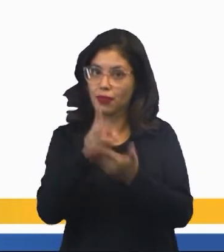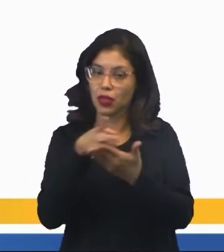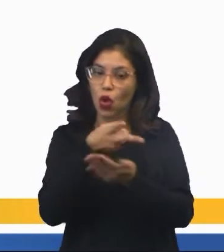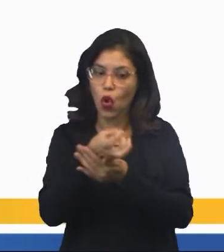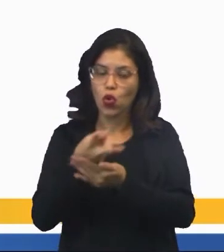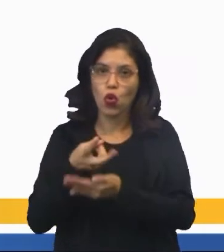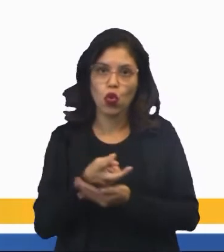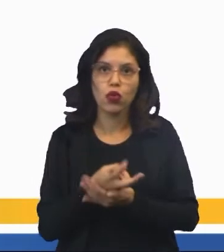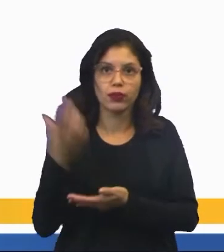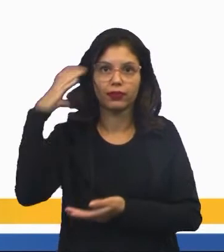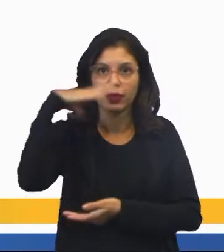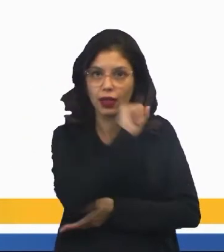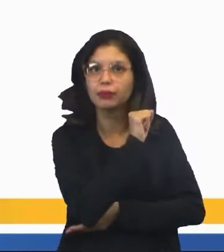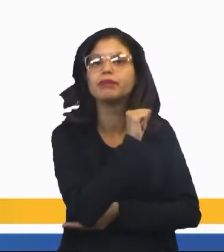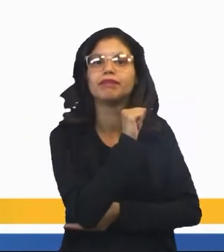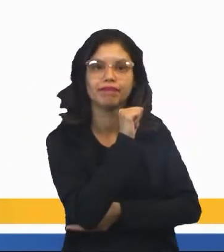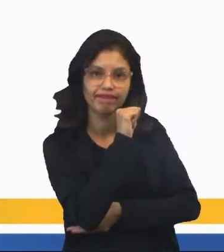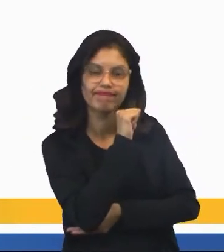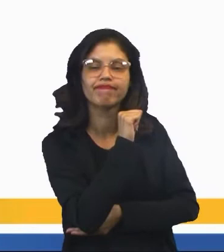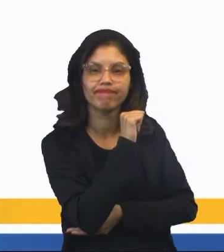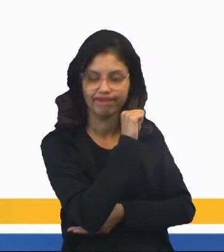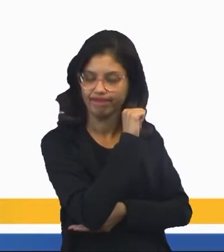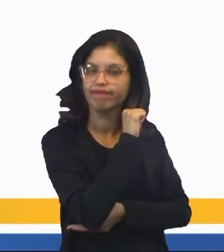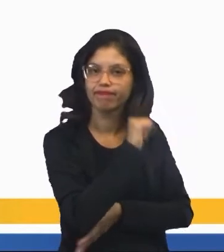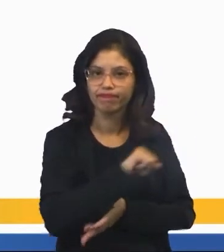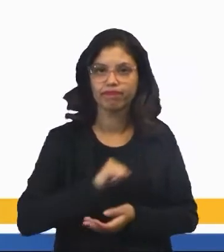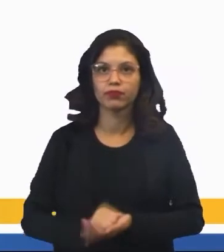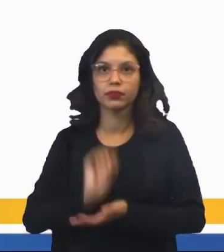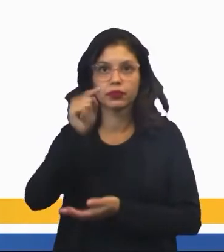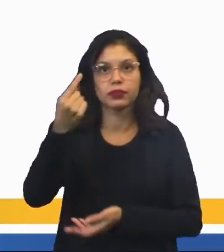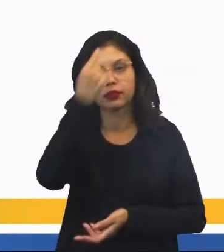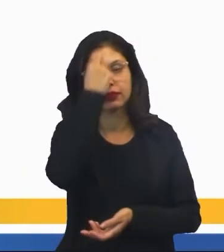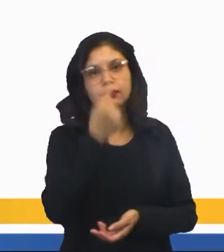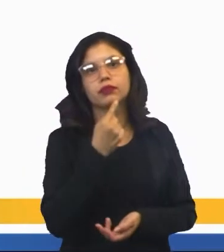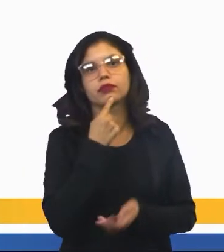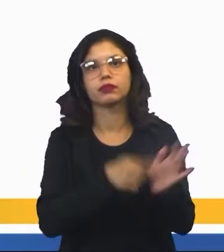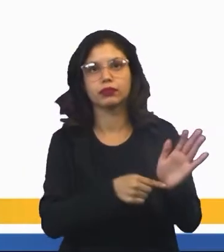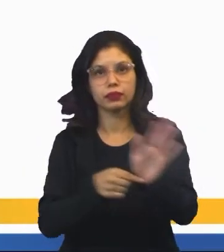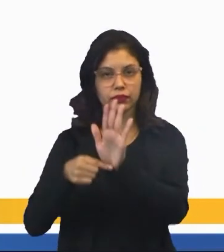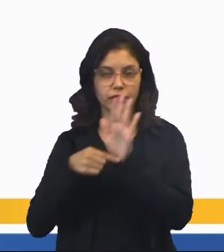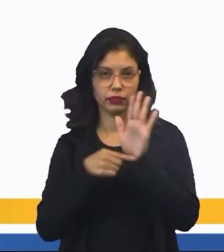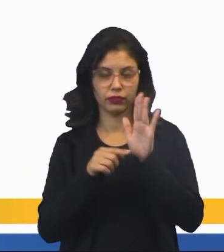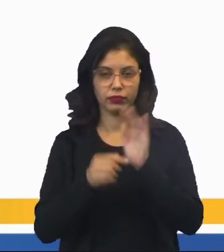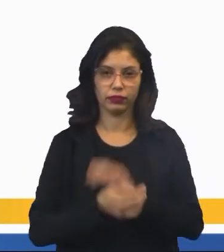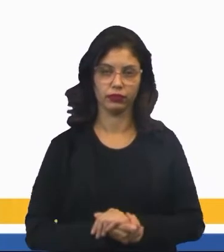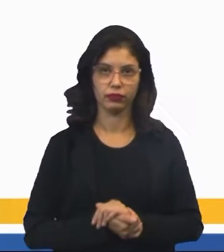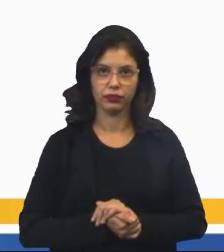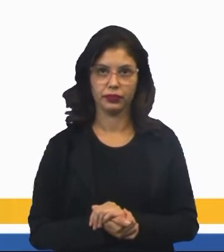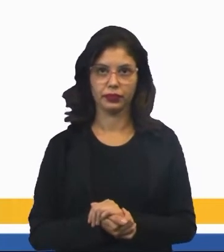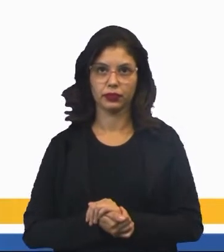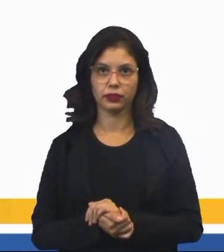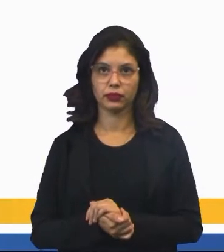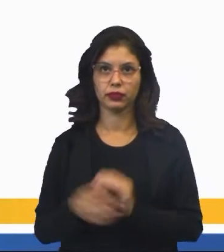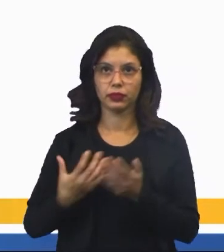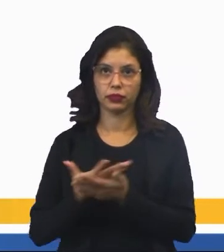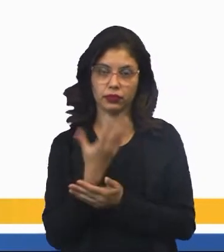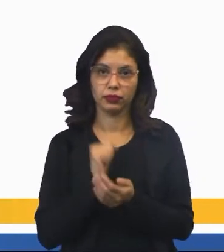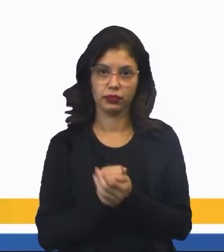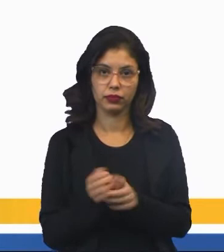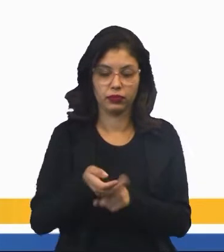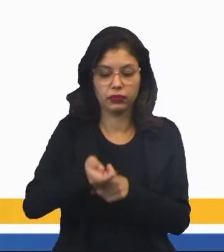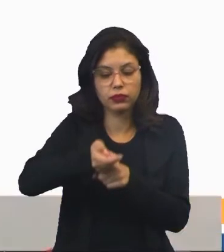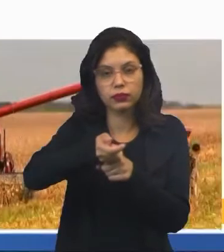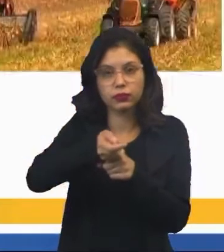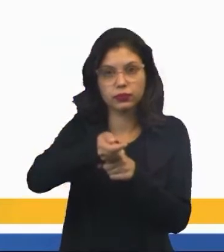de uma forma bem mais acelerada. A próxima imagem nos mostra, a colheita de